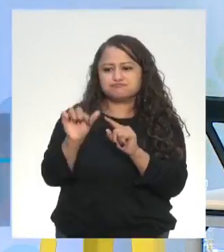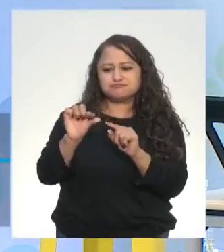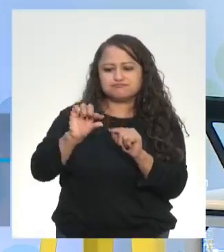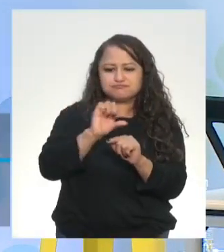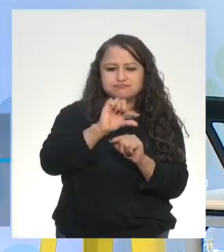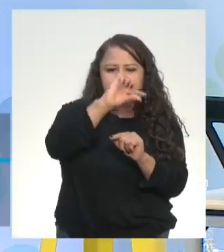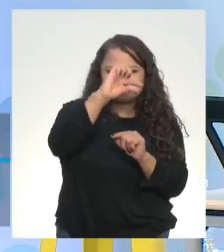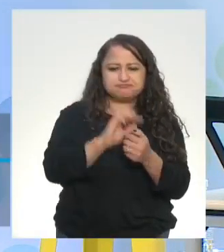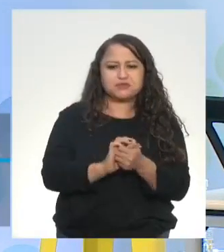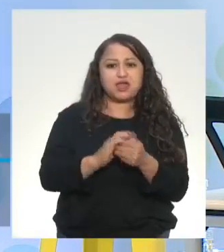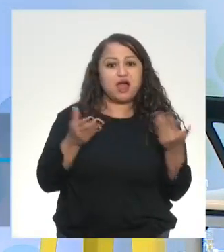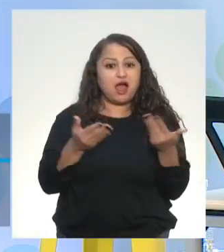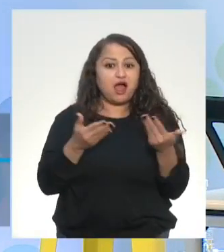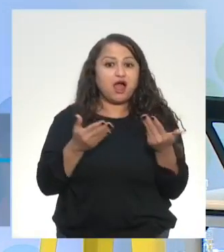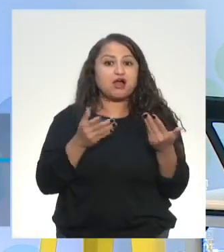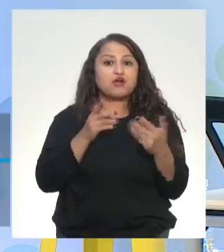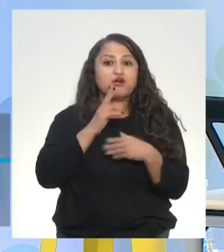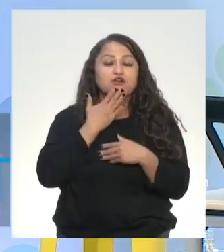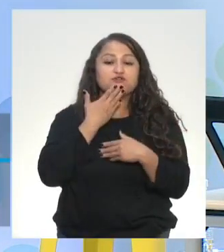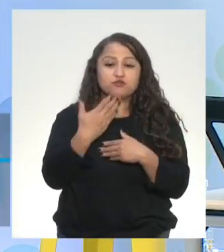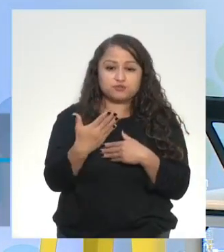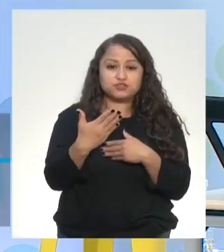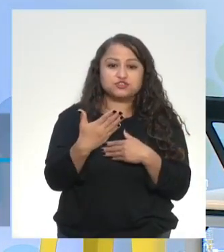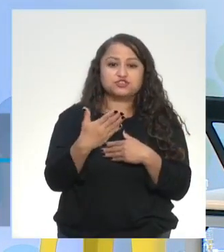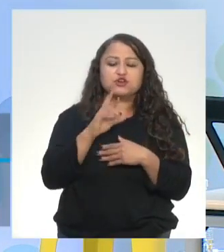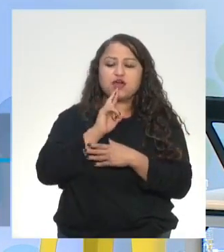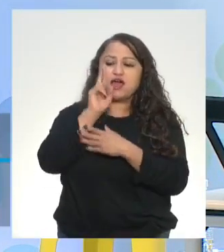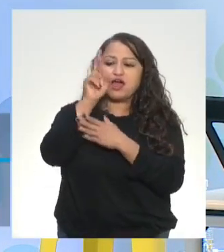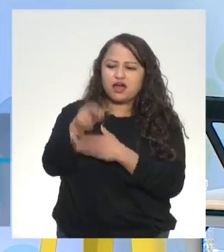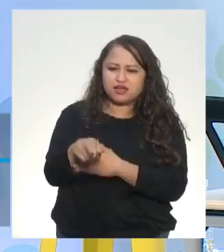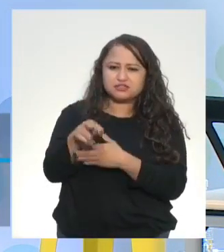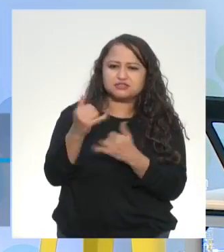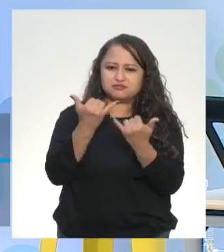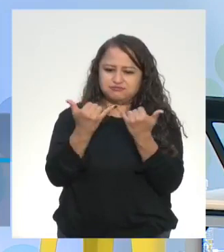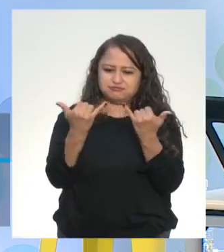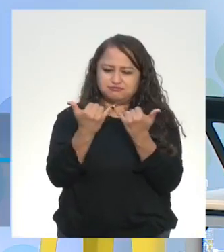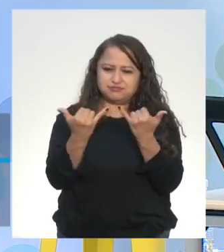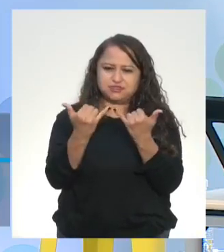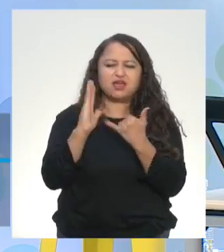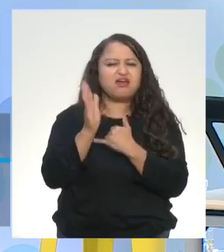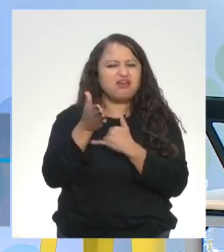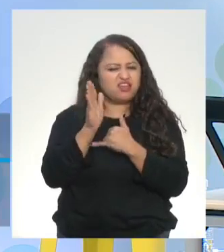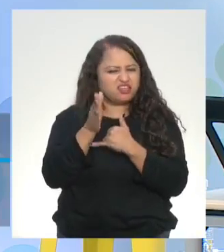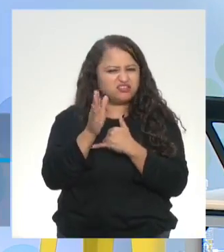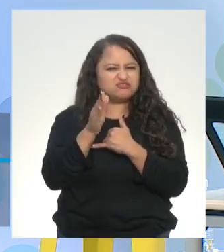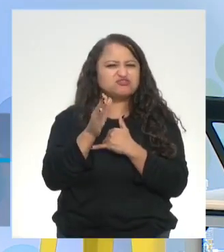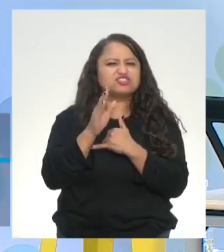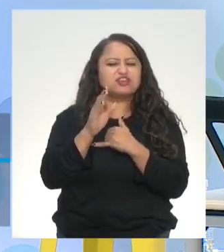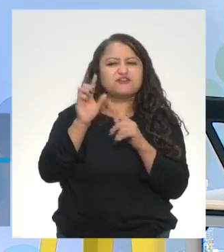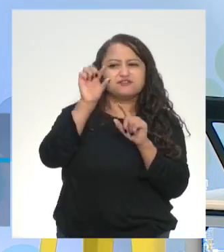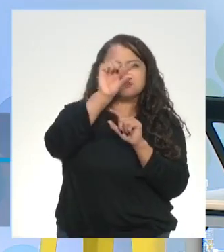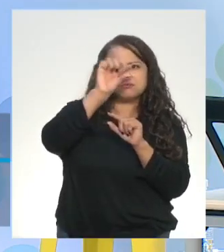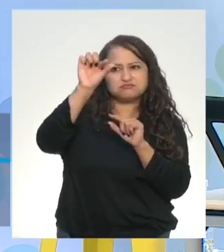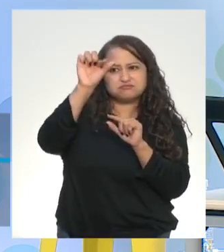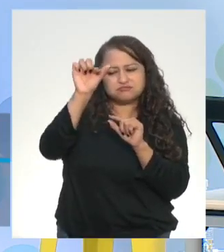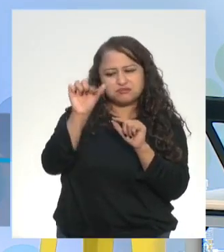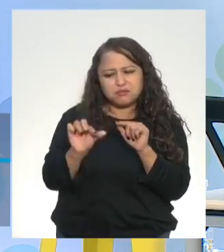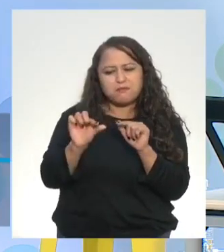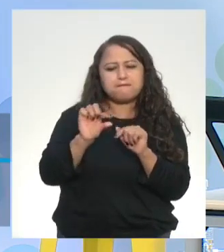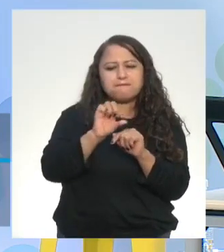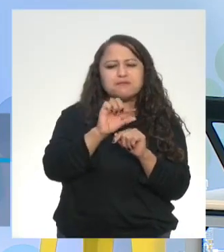da figura maior está aqui embaixo, olha, 48. E o perímetro da figura menor está aqui